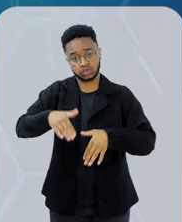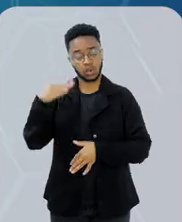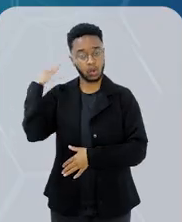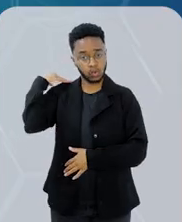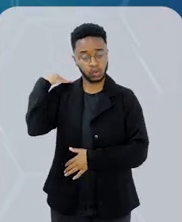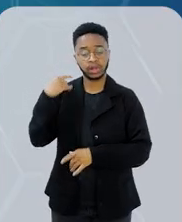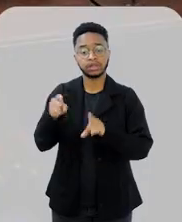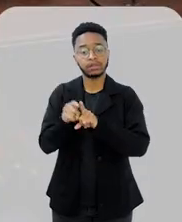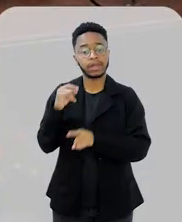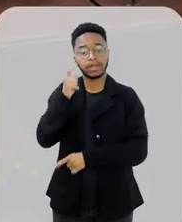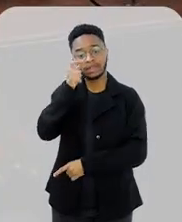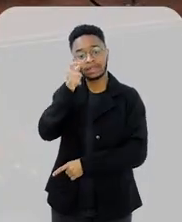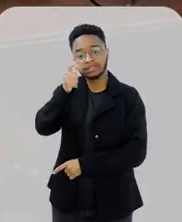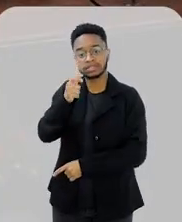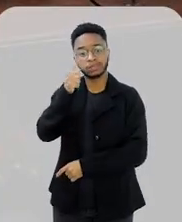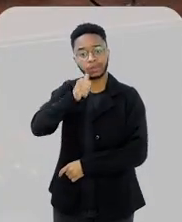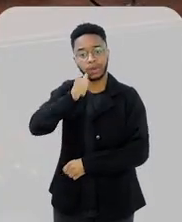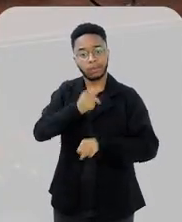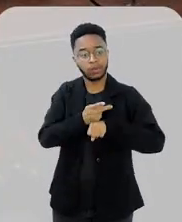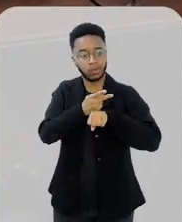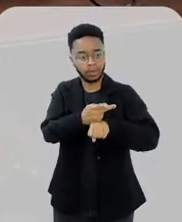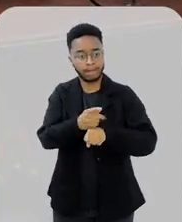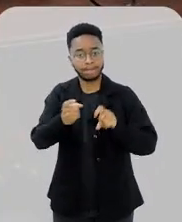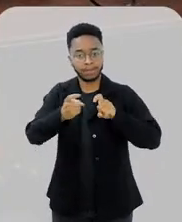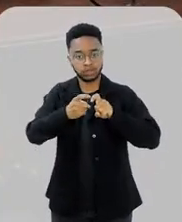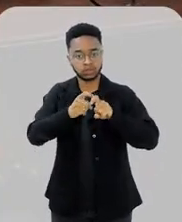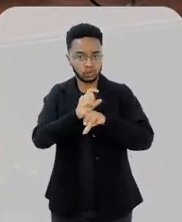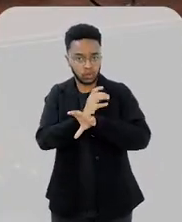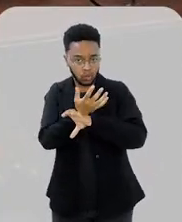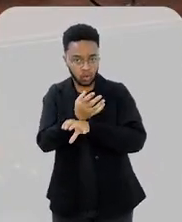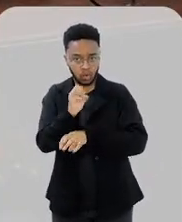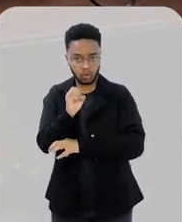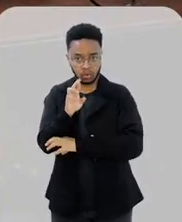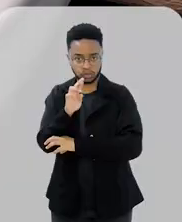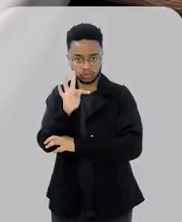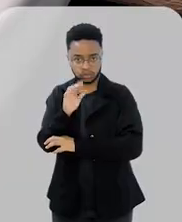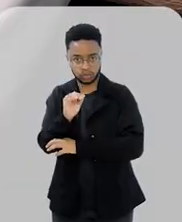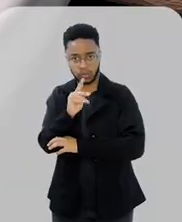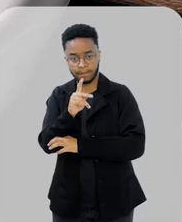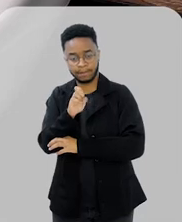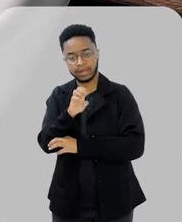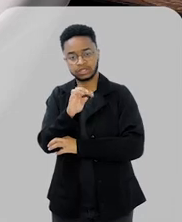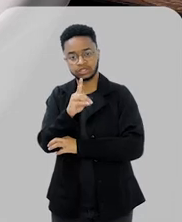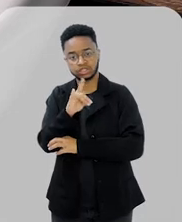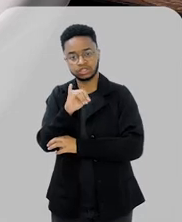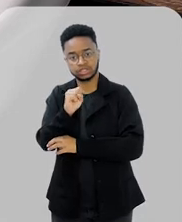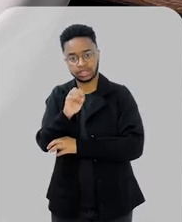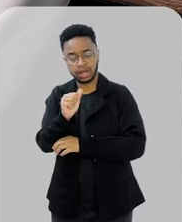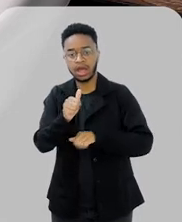é interessante também que a mulher vá a um ortopedista e tenha esse acompanhamento também, antes de fazer